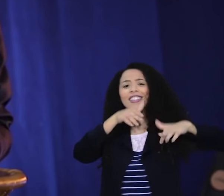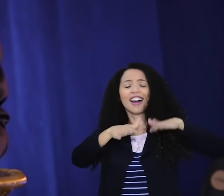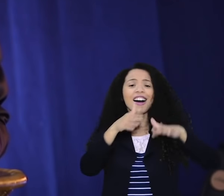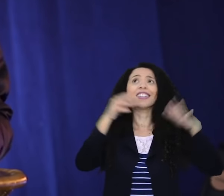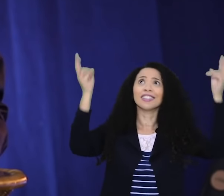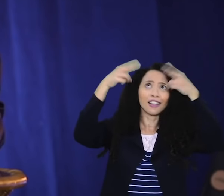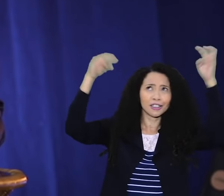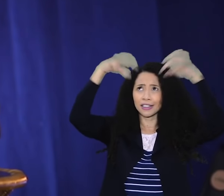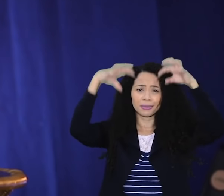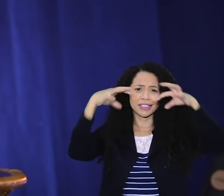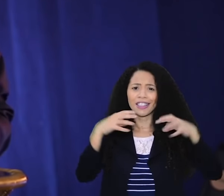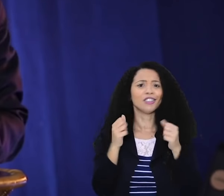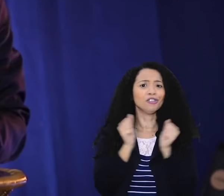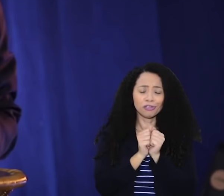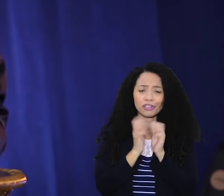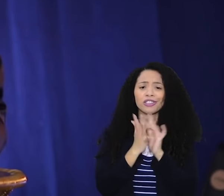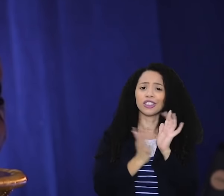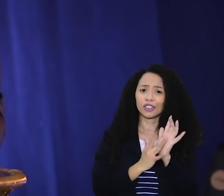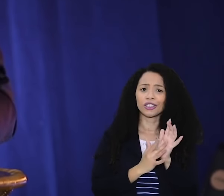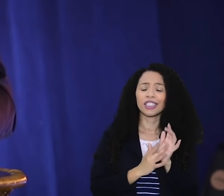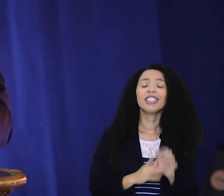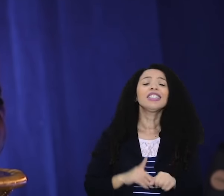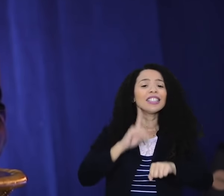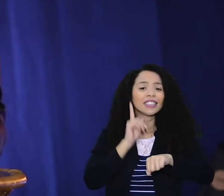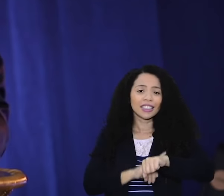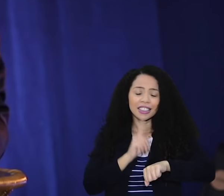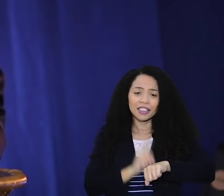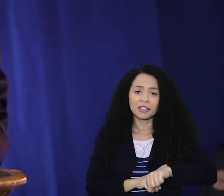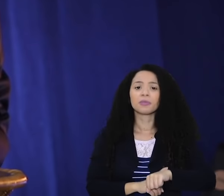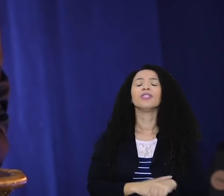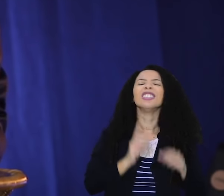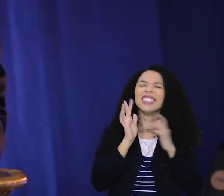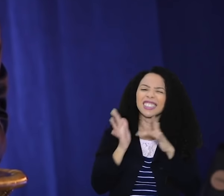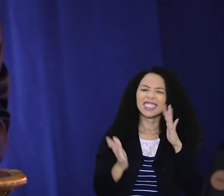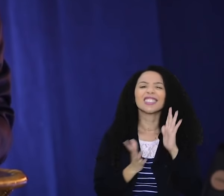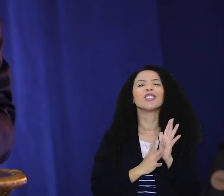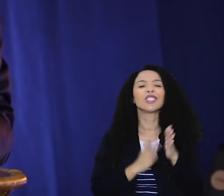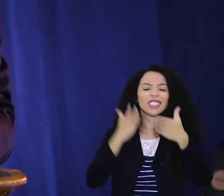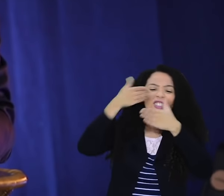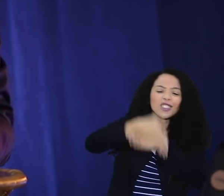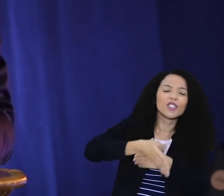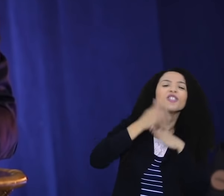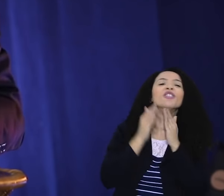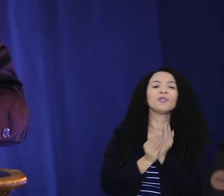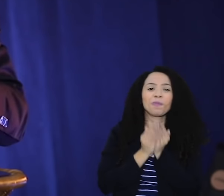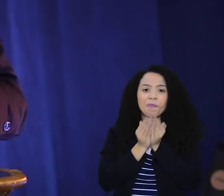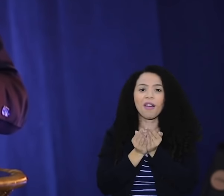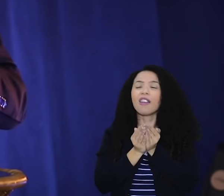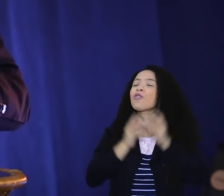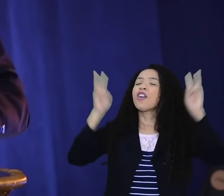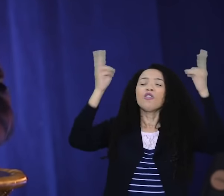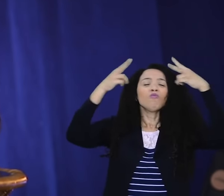tempestade junto com Ele. E nessa jornada, nesse ponto da passagem, Jesus entrou no barco